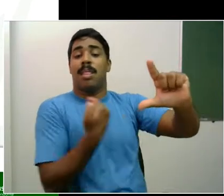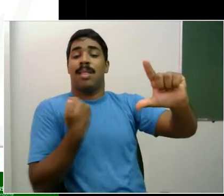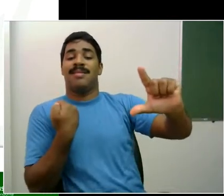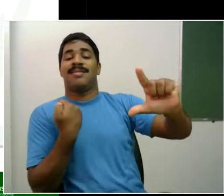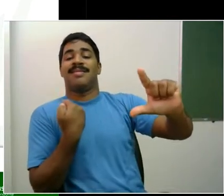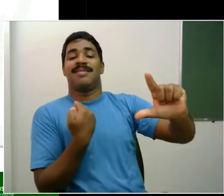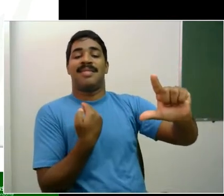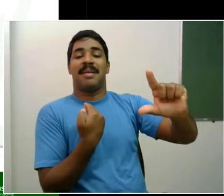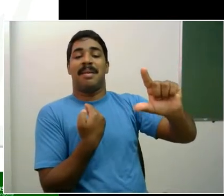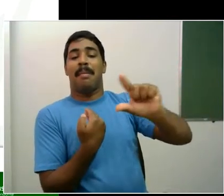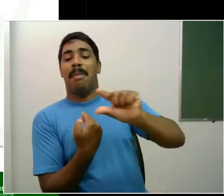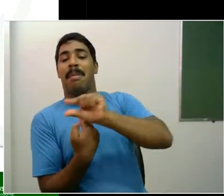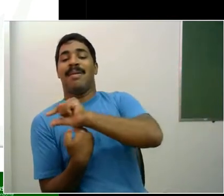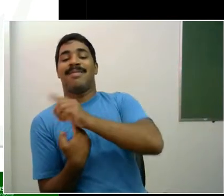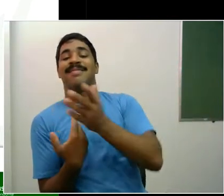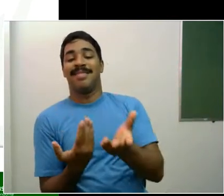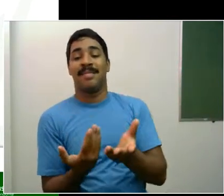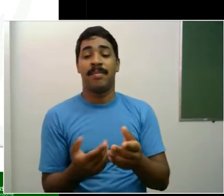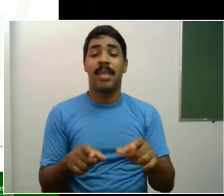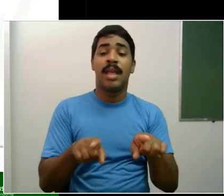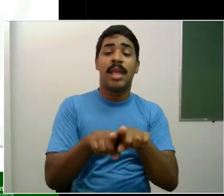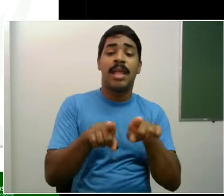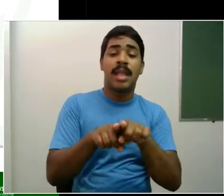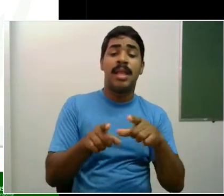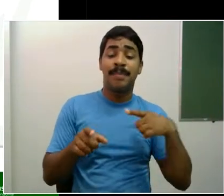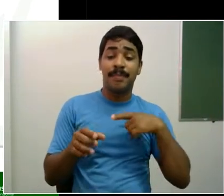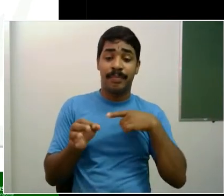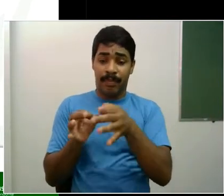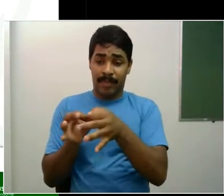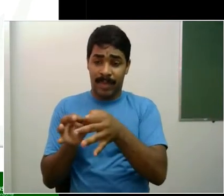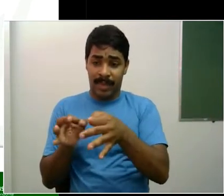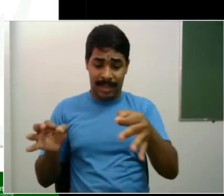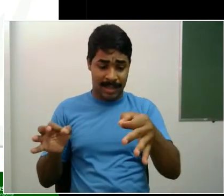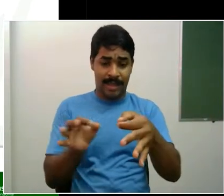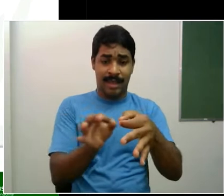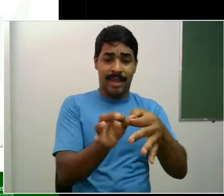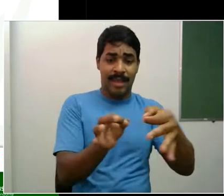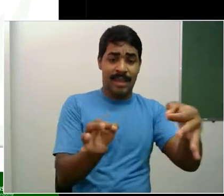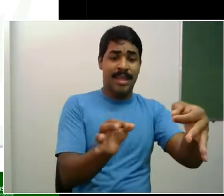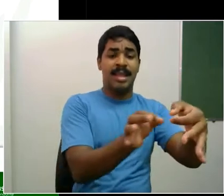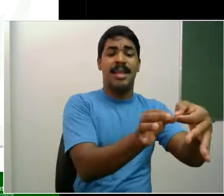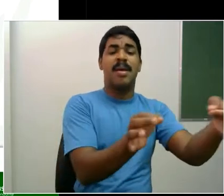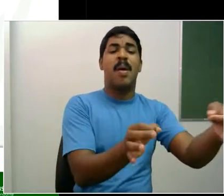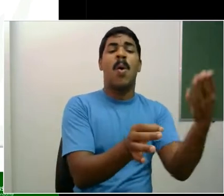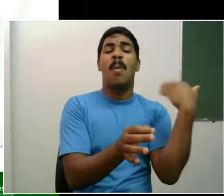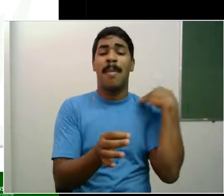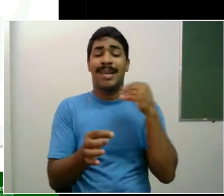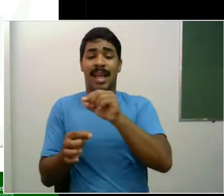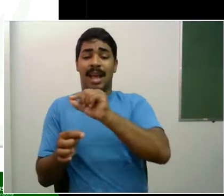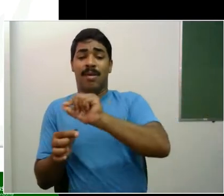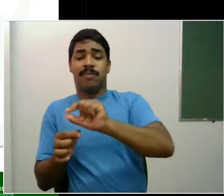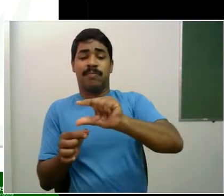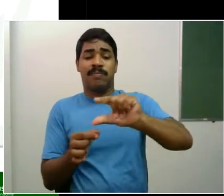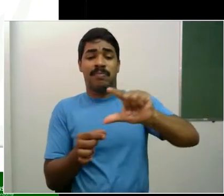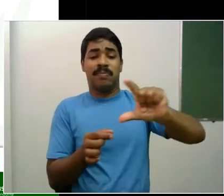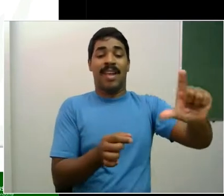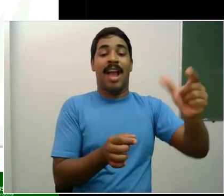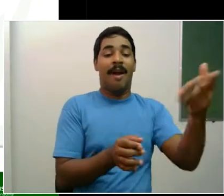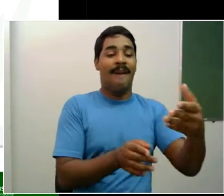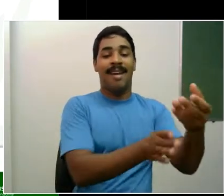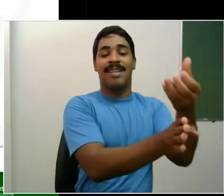Outra coisa fundamental é que seus espaços decrescem. Ó, 6 agora diminuiu para